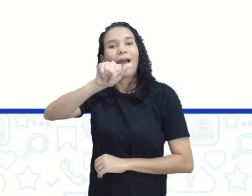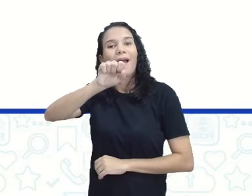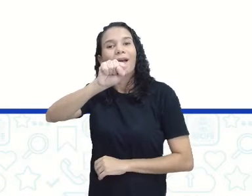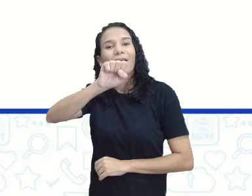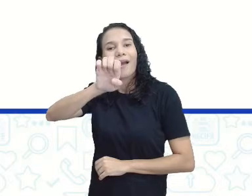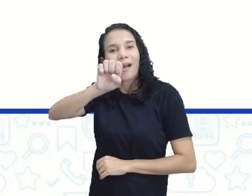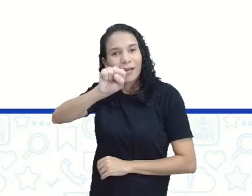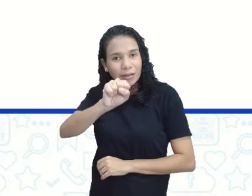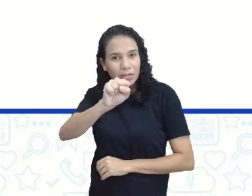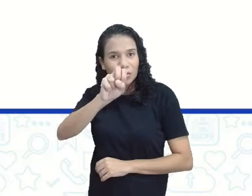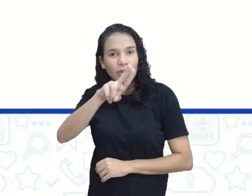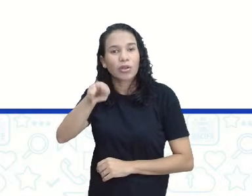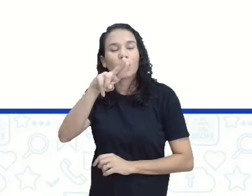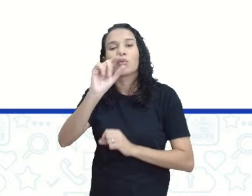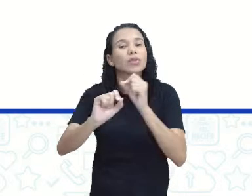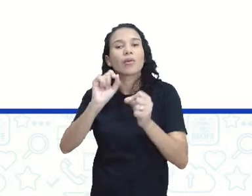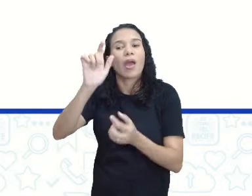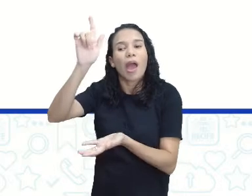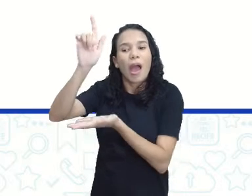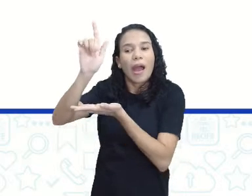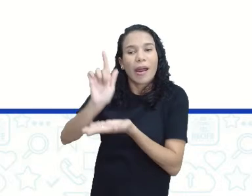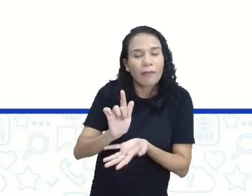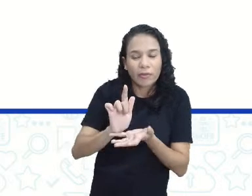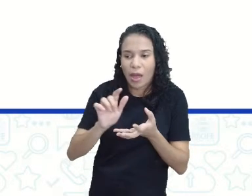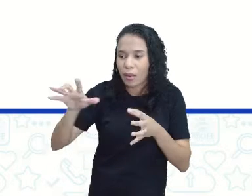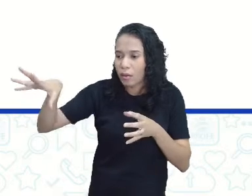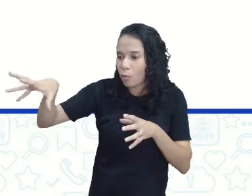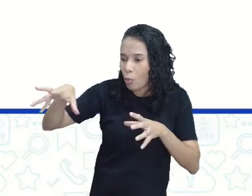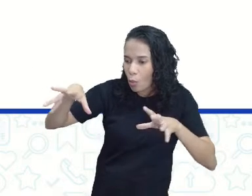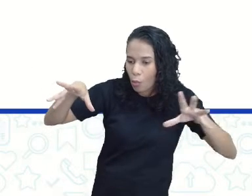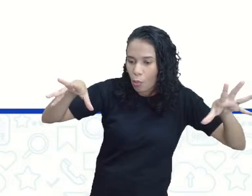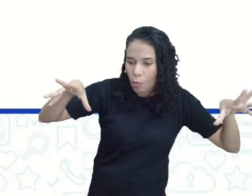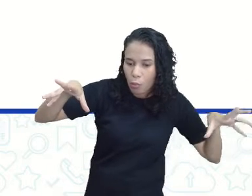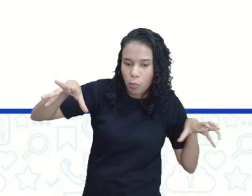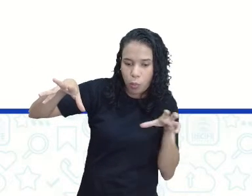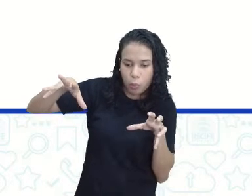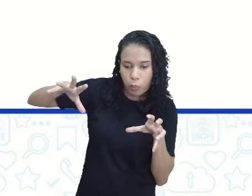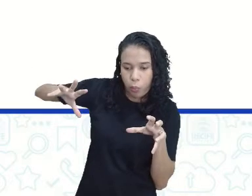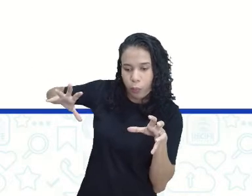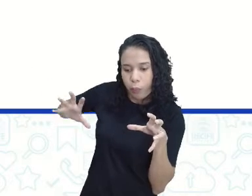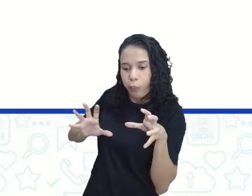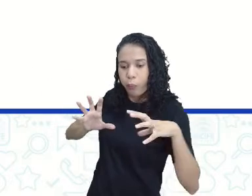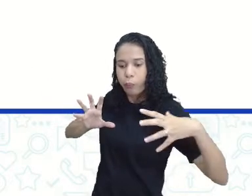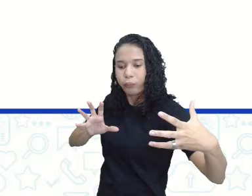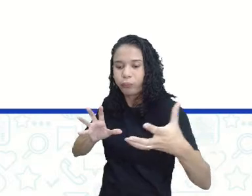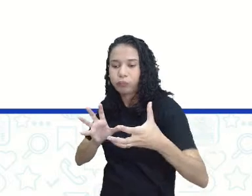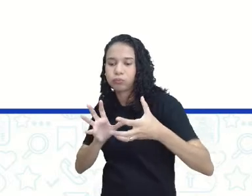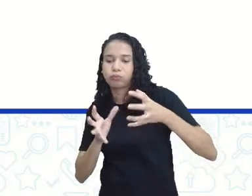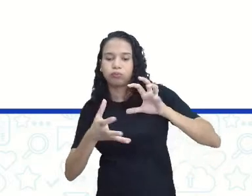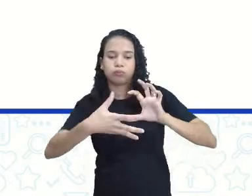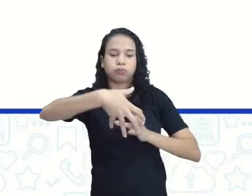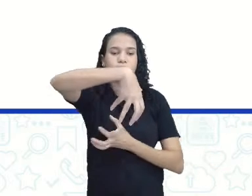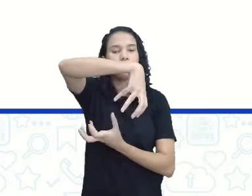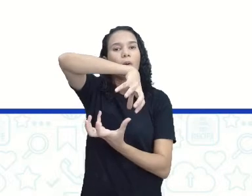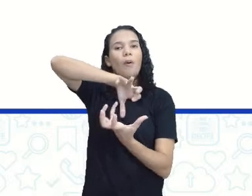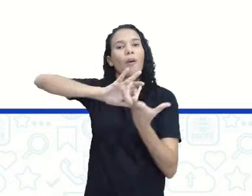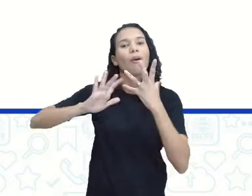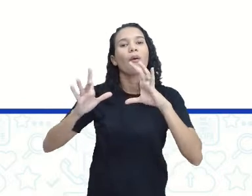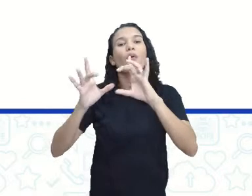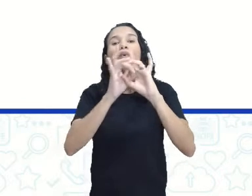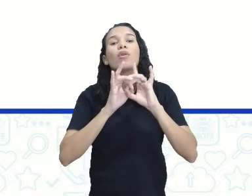da atração gravitacional. A força da gravidade está unindo esses gases aí, tá